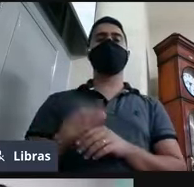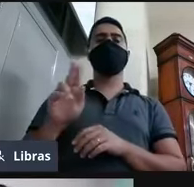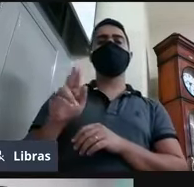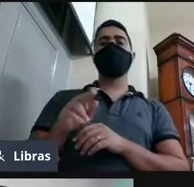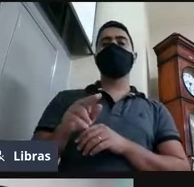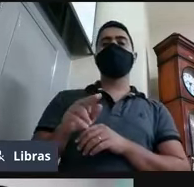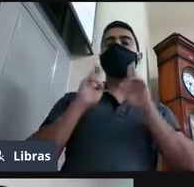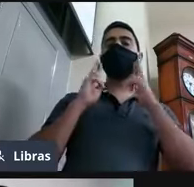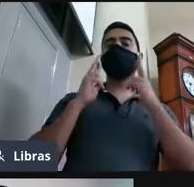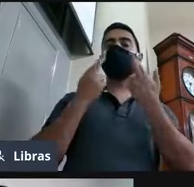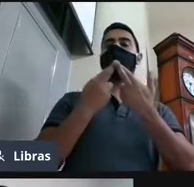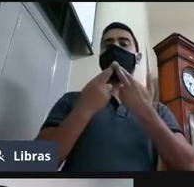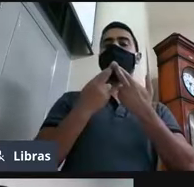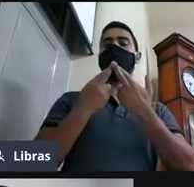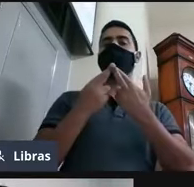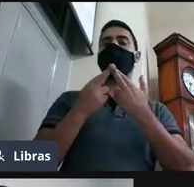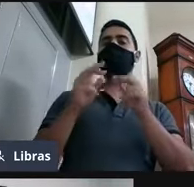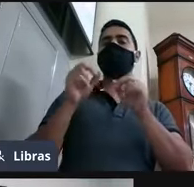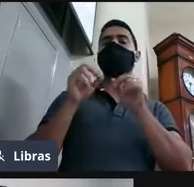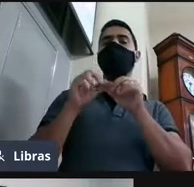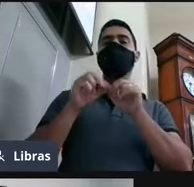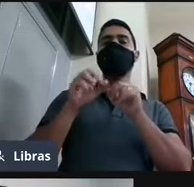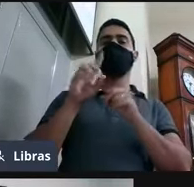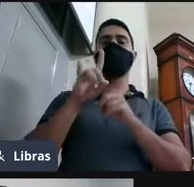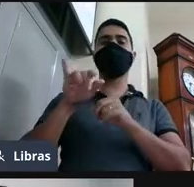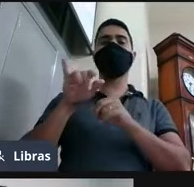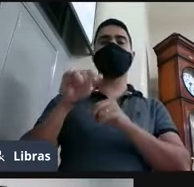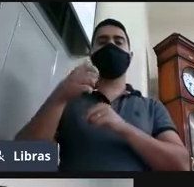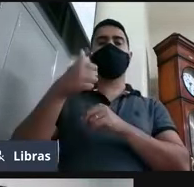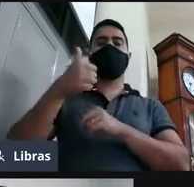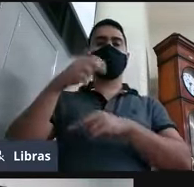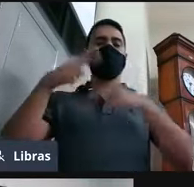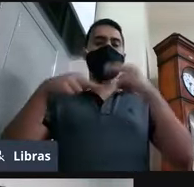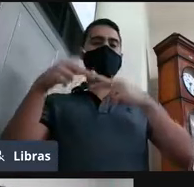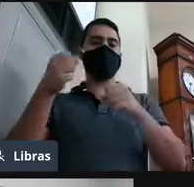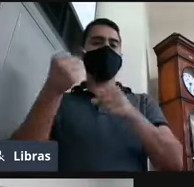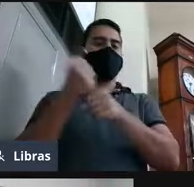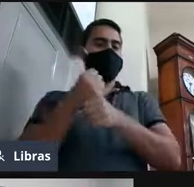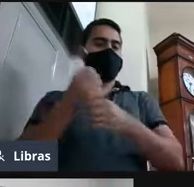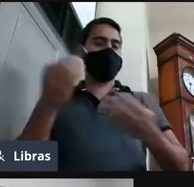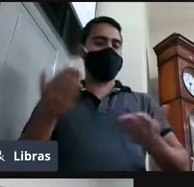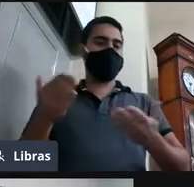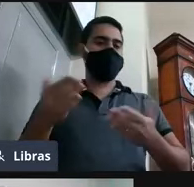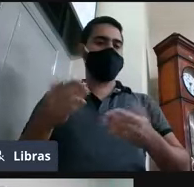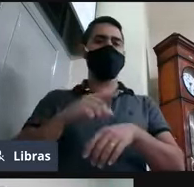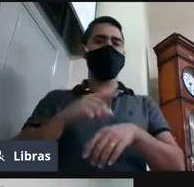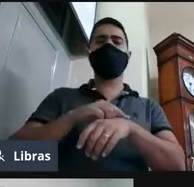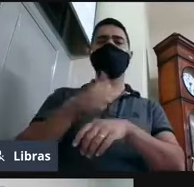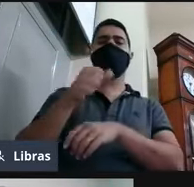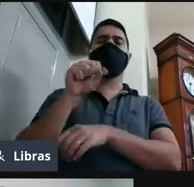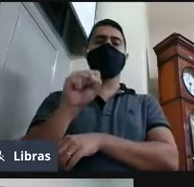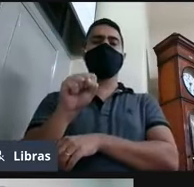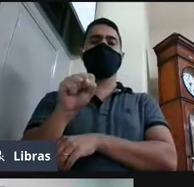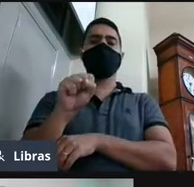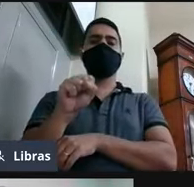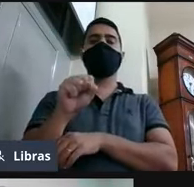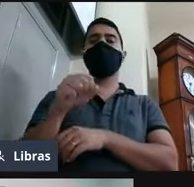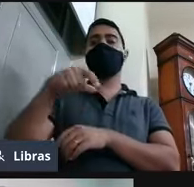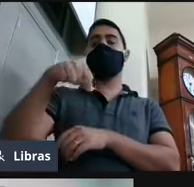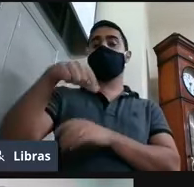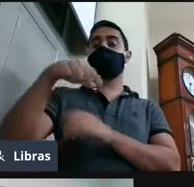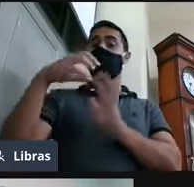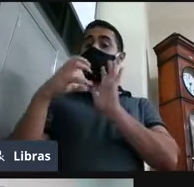sessão extraordinária que será realizada no dia 1º de julho do corrente ano, às 18 horas, no plenário dessa